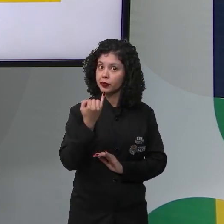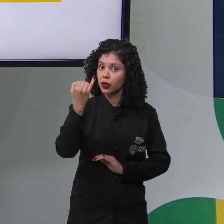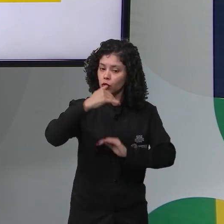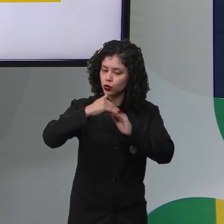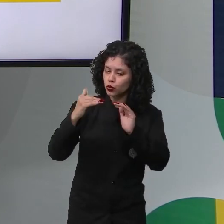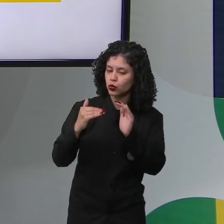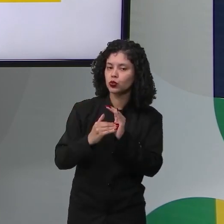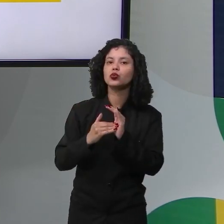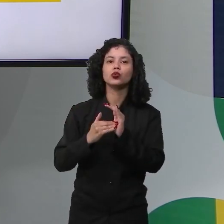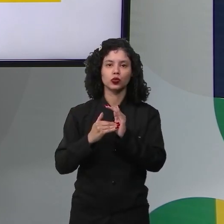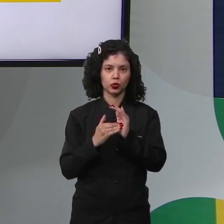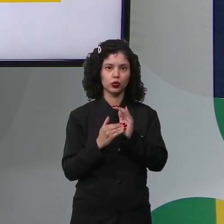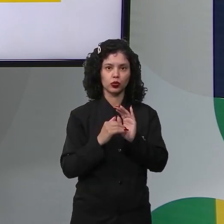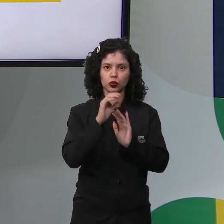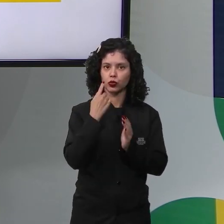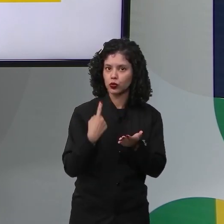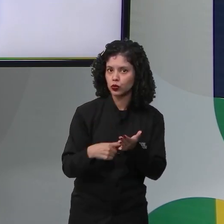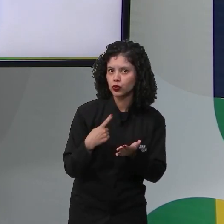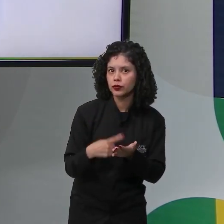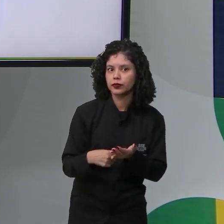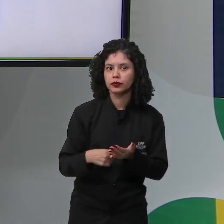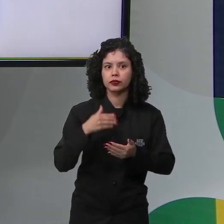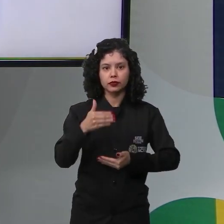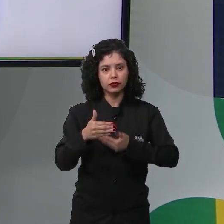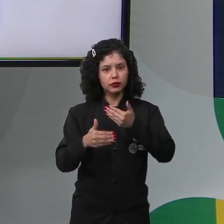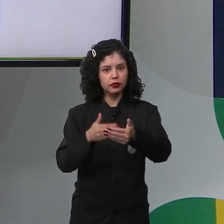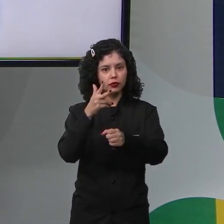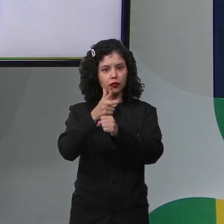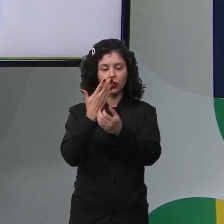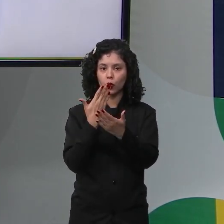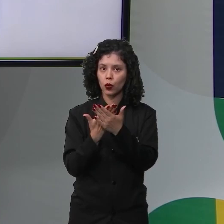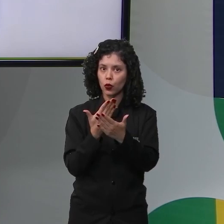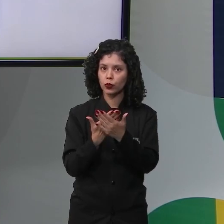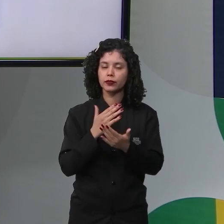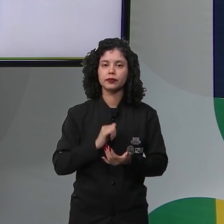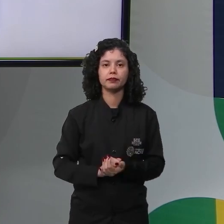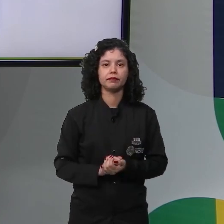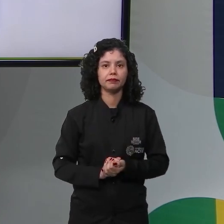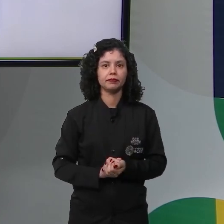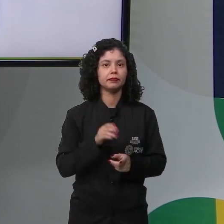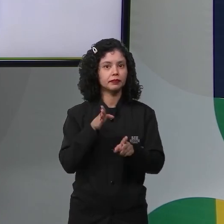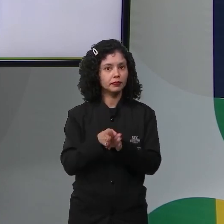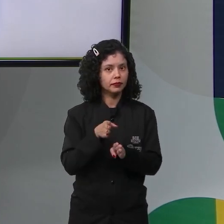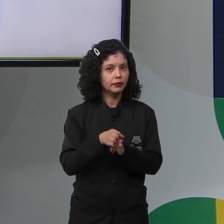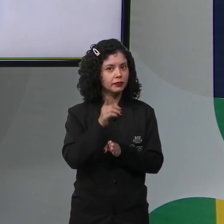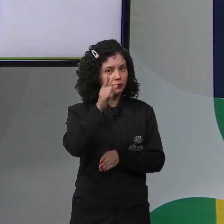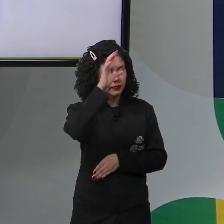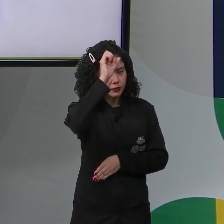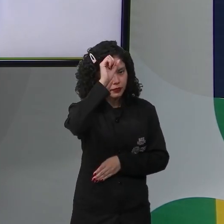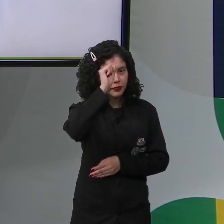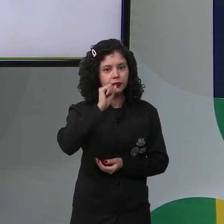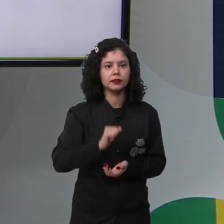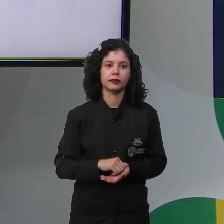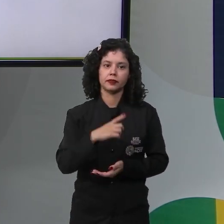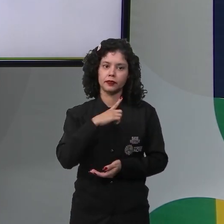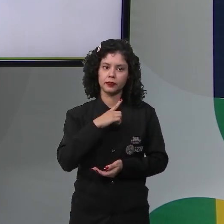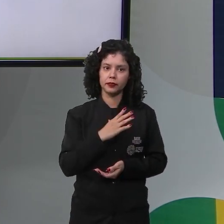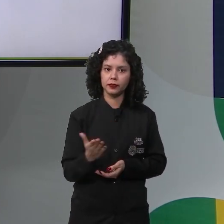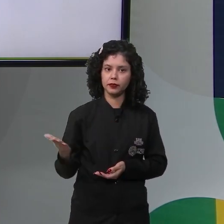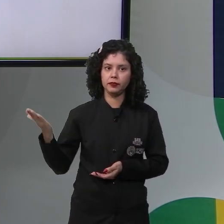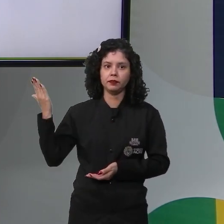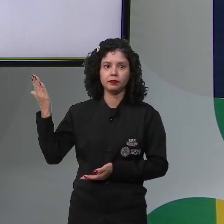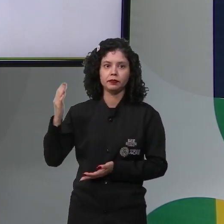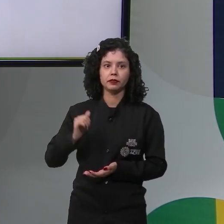todas as nossas considerações ao longo dessa videoaula e para consolidar o seu aprendizado, eu tenho